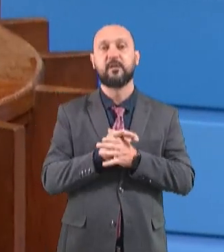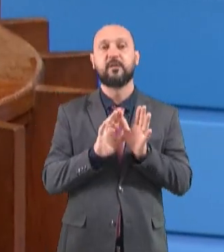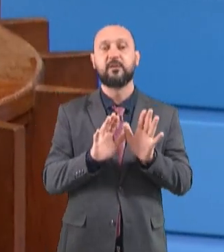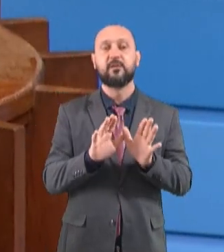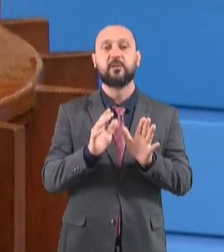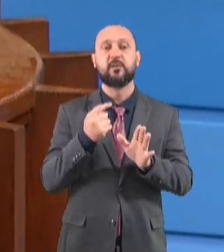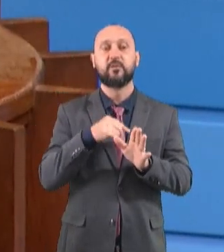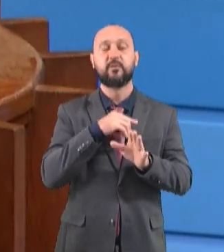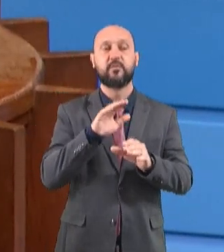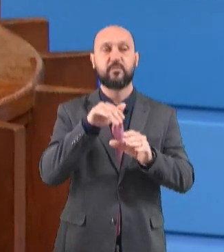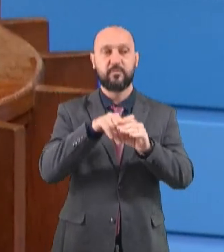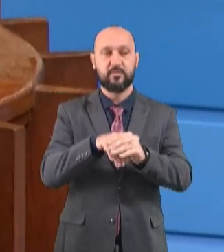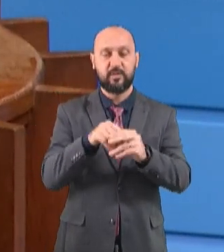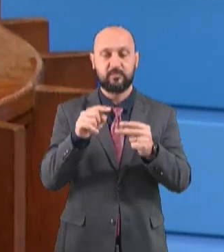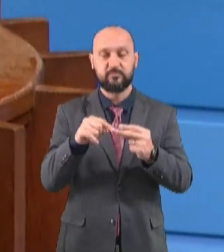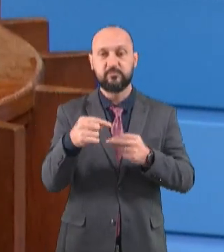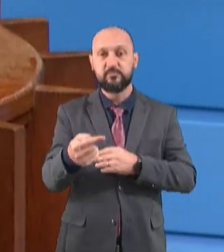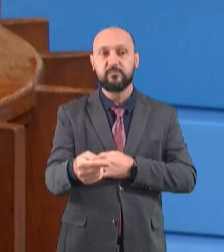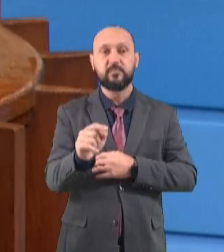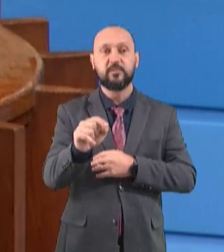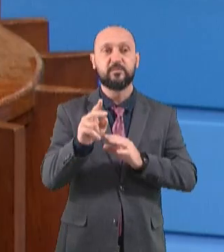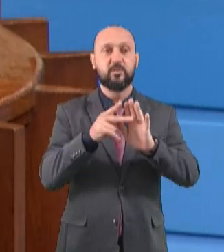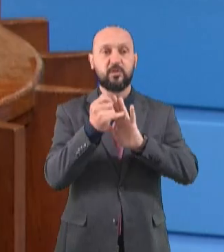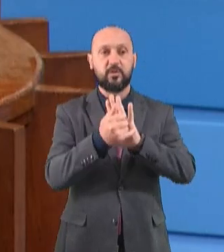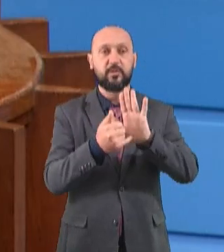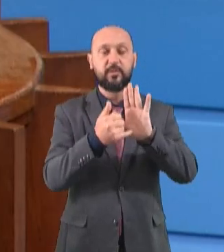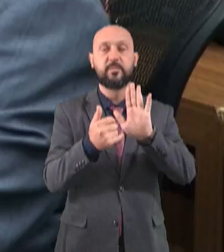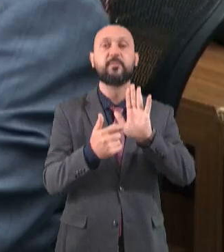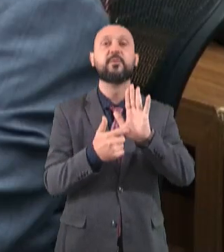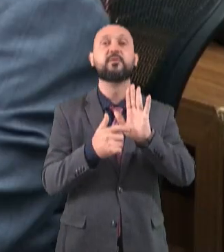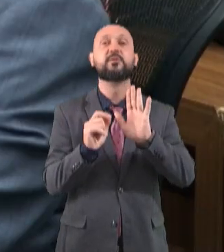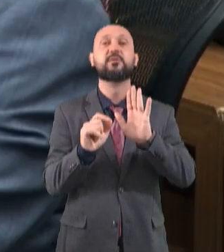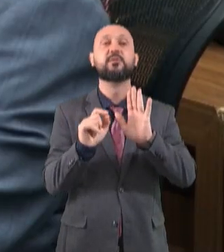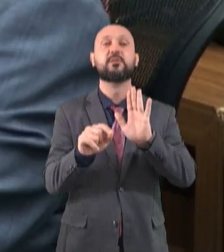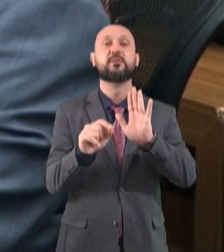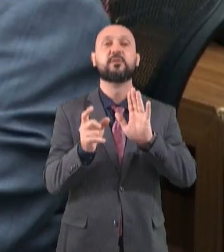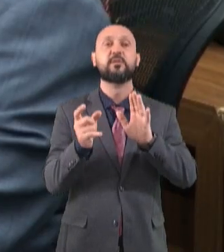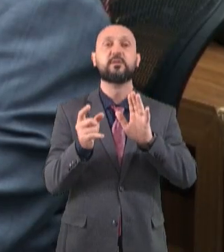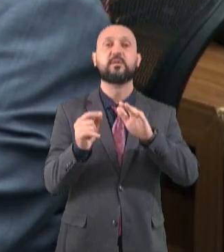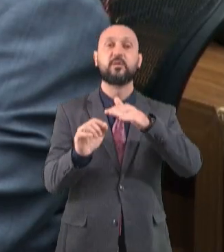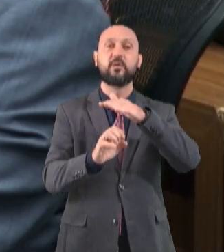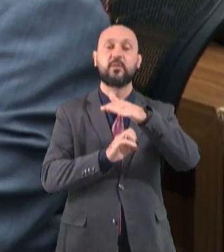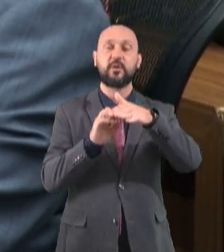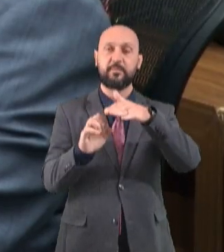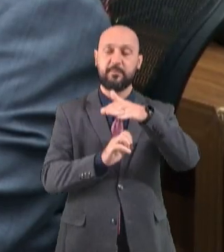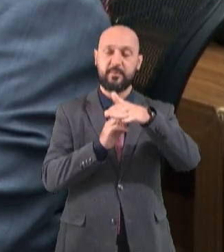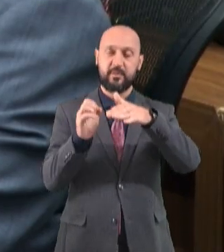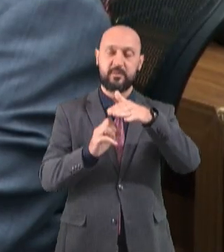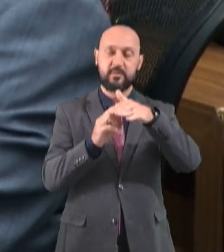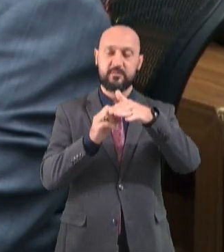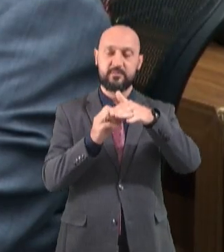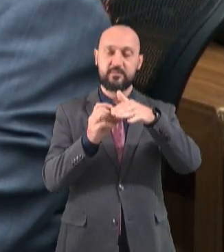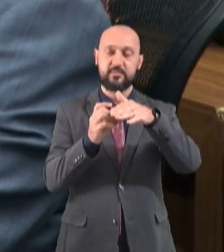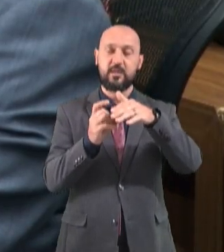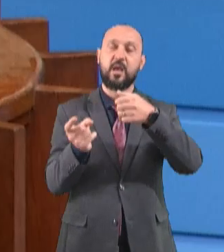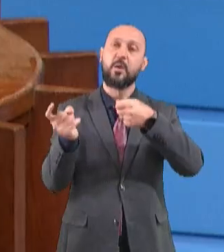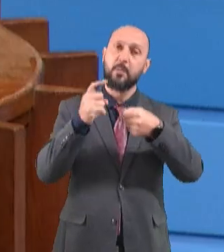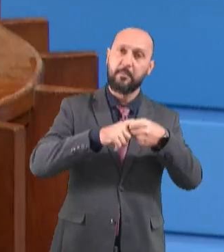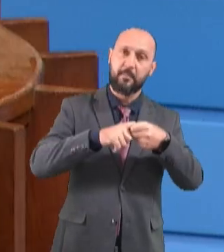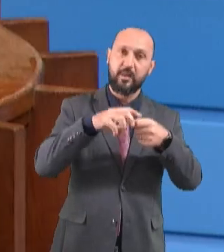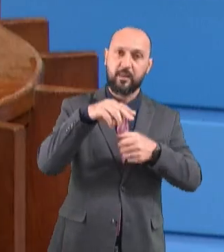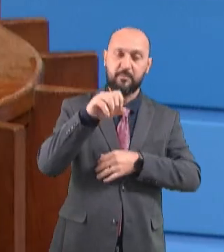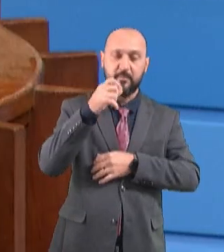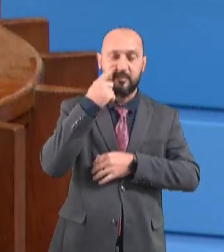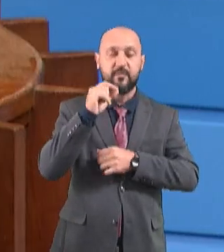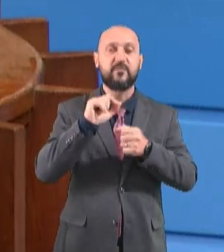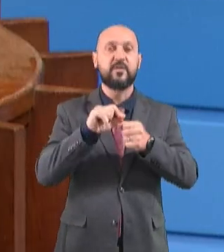Então, nós vamos votar daqui a pouco esse projeto que o Recupera MS, que vai incluir, que vai ser uma coisa